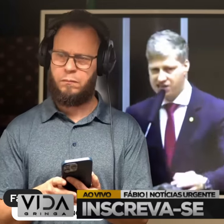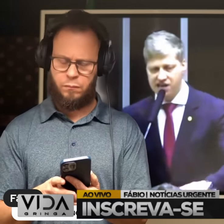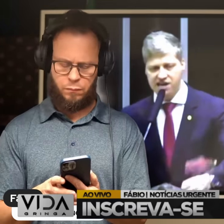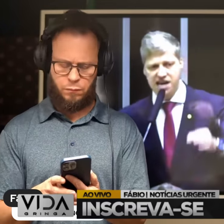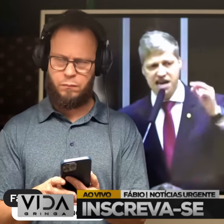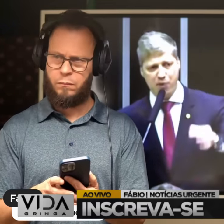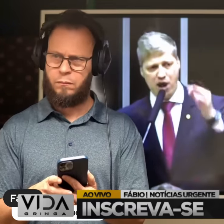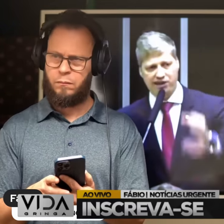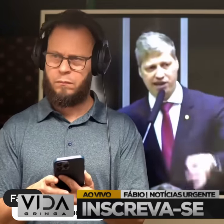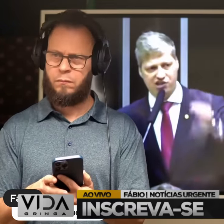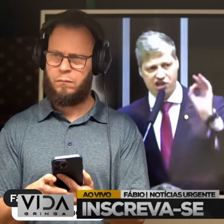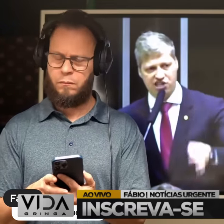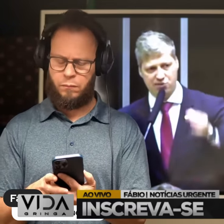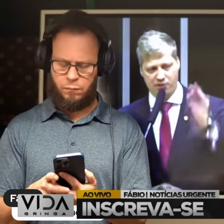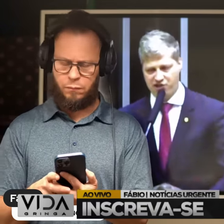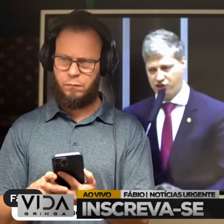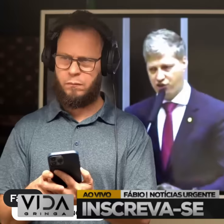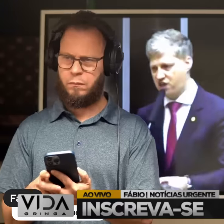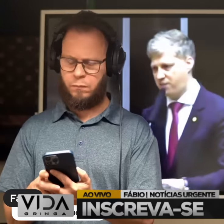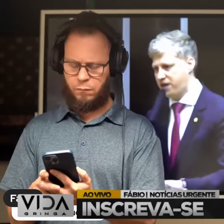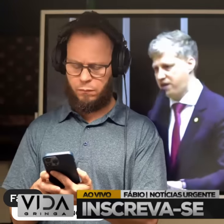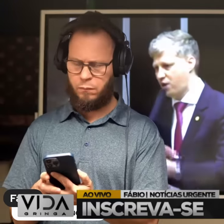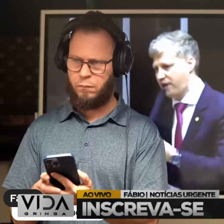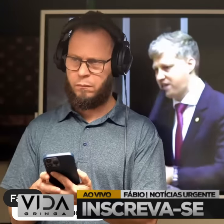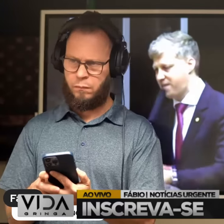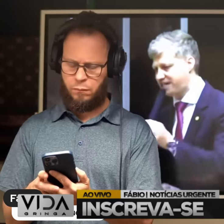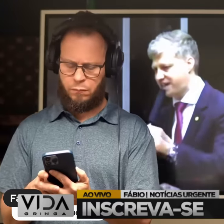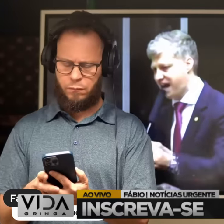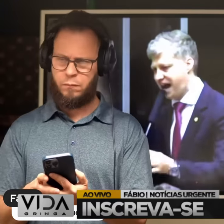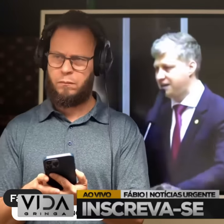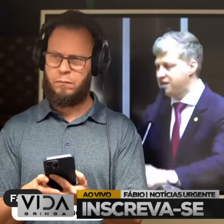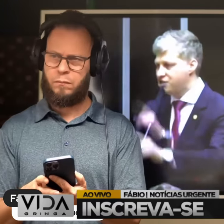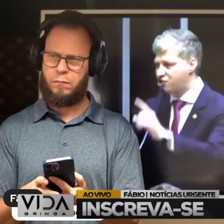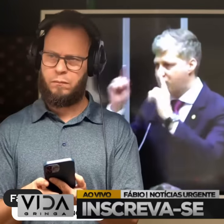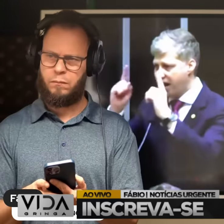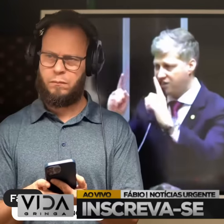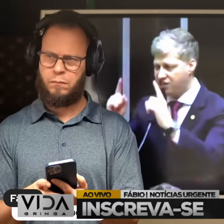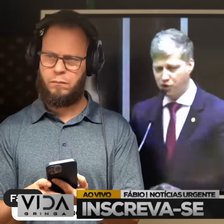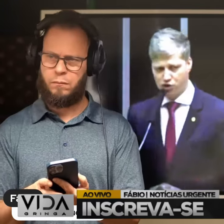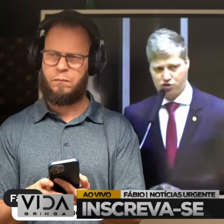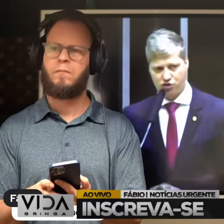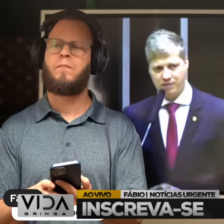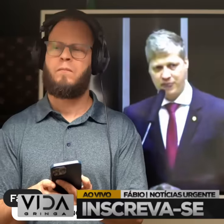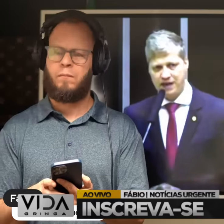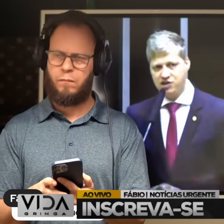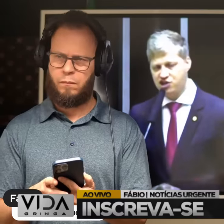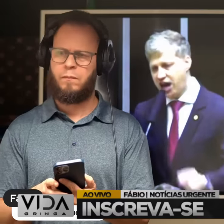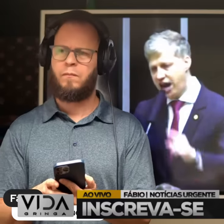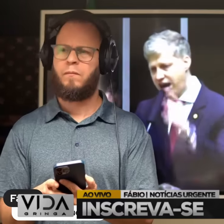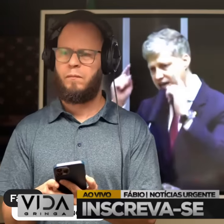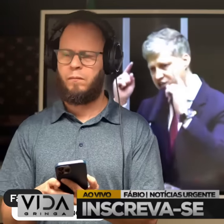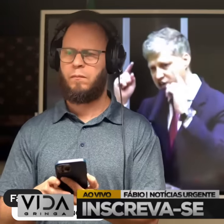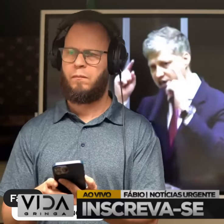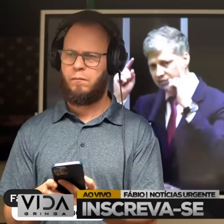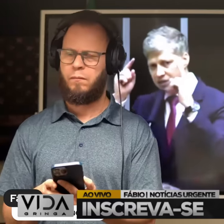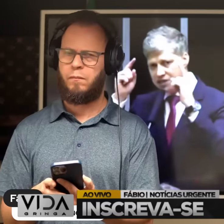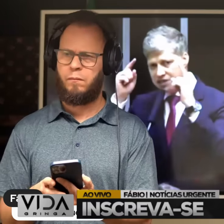esse importantíssimo pedido de CPI. Senhor presidente, para encerrar, chega de abusos, chega